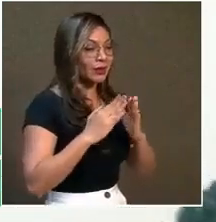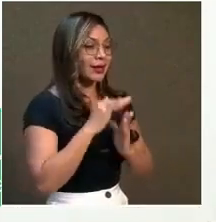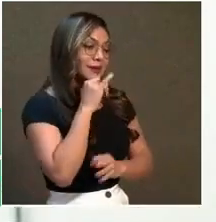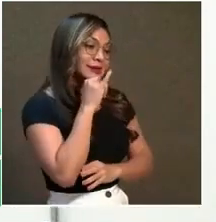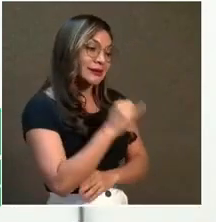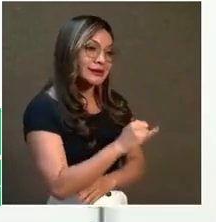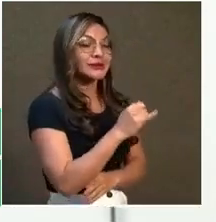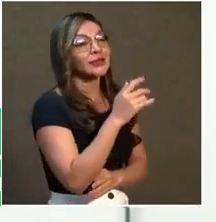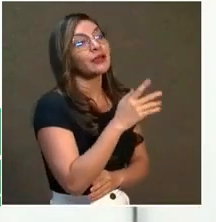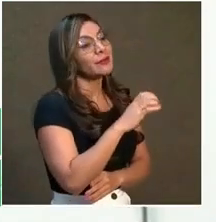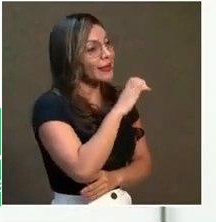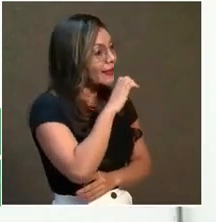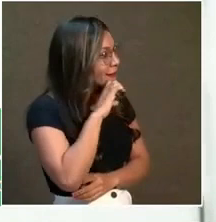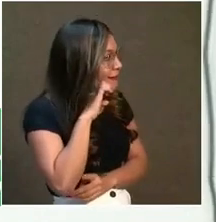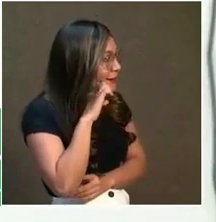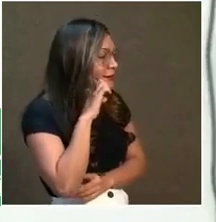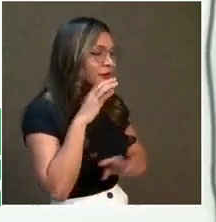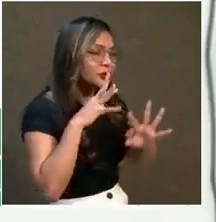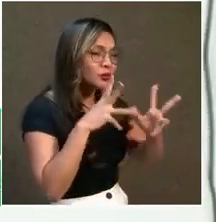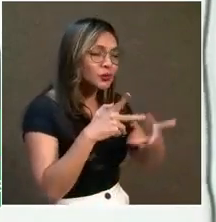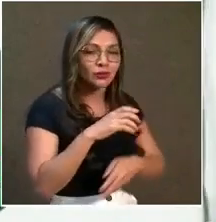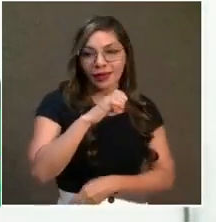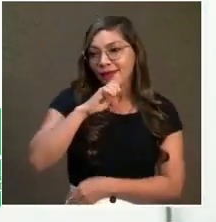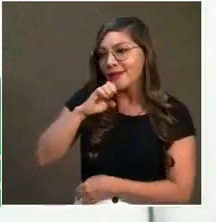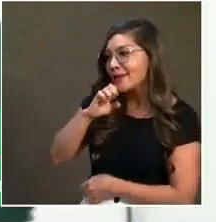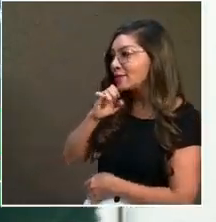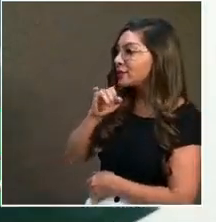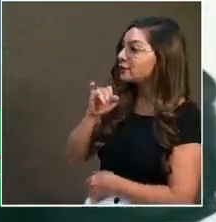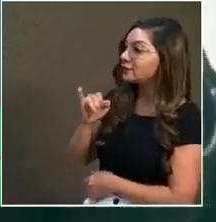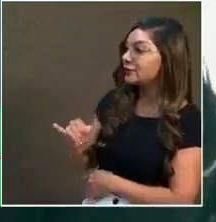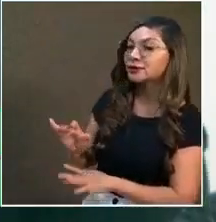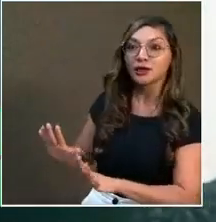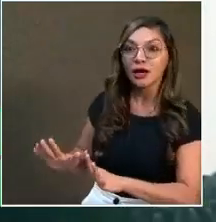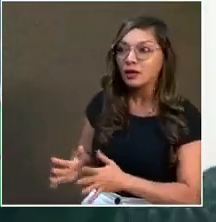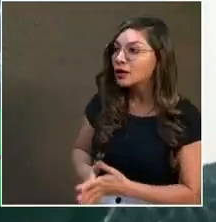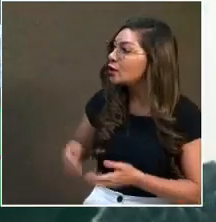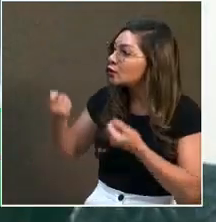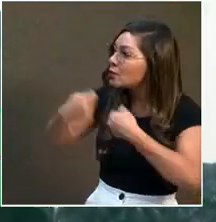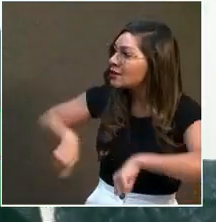acontecido, ela esclareceu, ela deixou claro que não queria que falassem